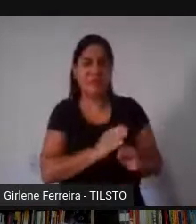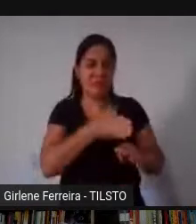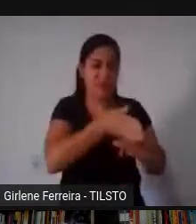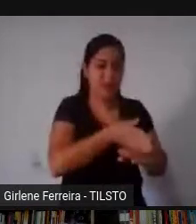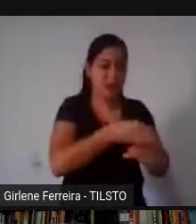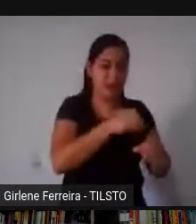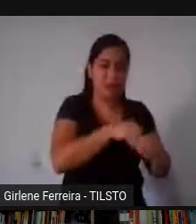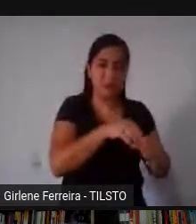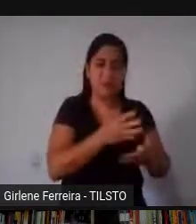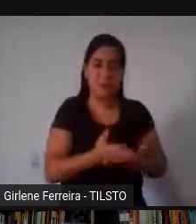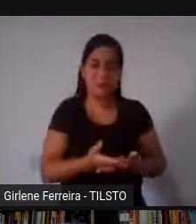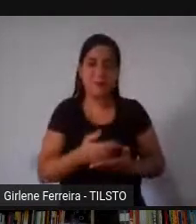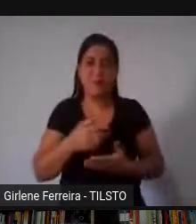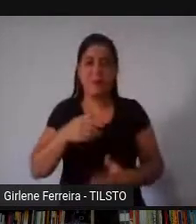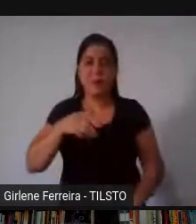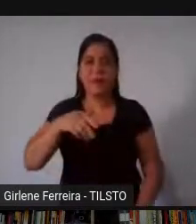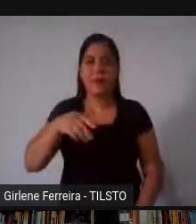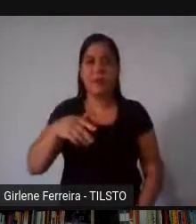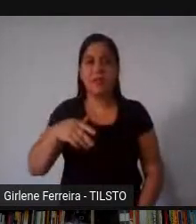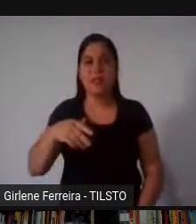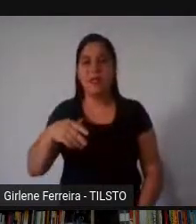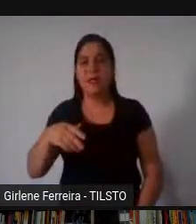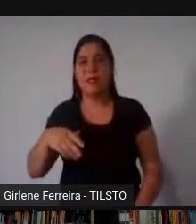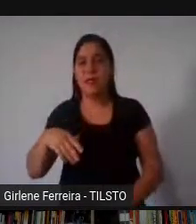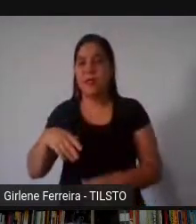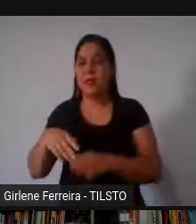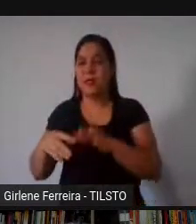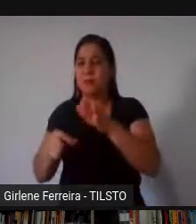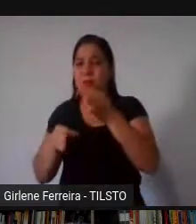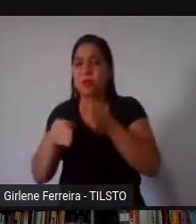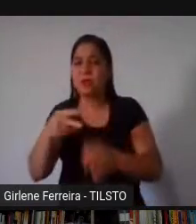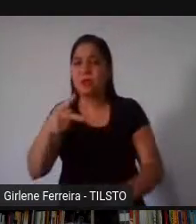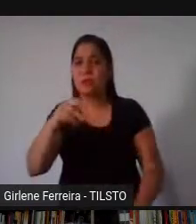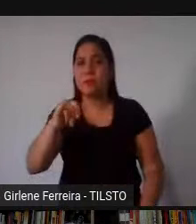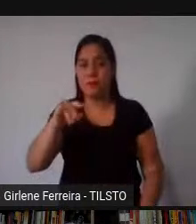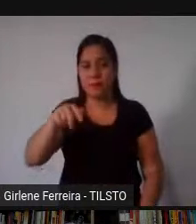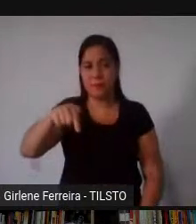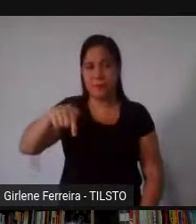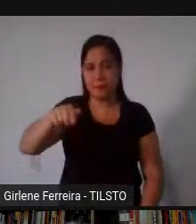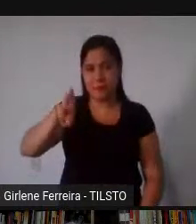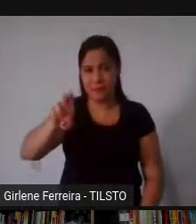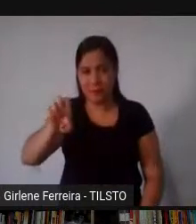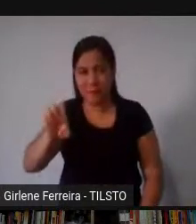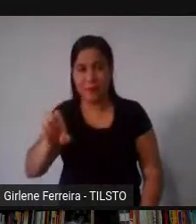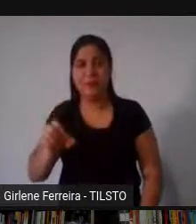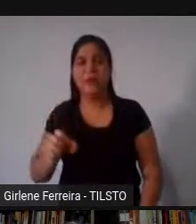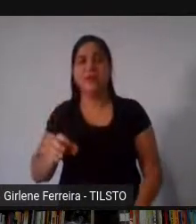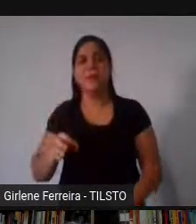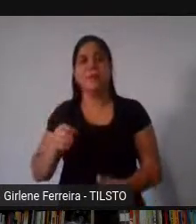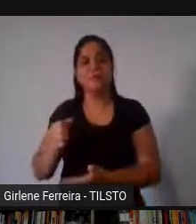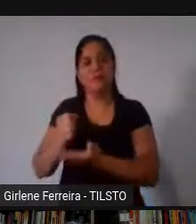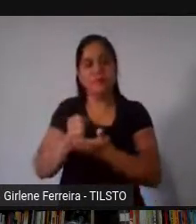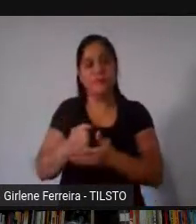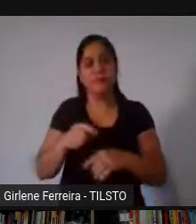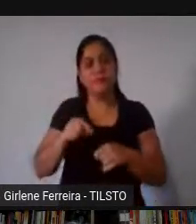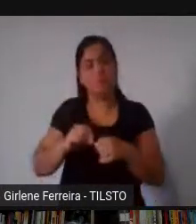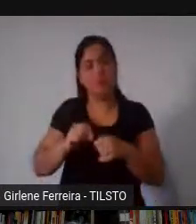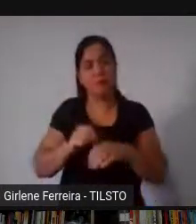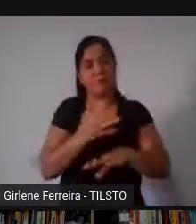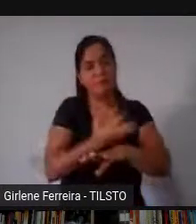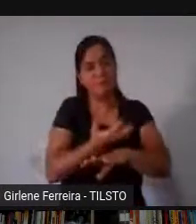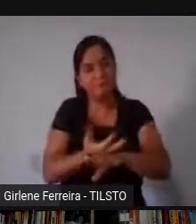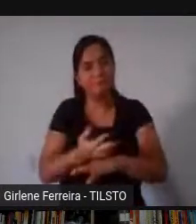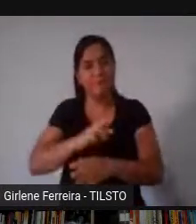PICME sempre me deu essa base ali para eu poder fazer as disciplinas da matemática, poder estudar